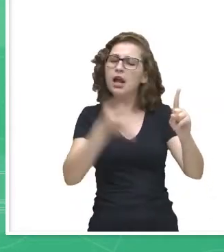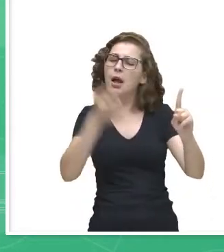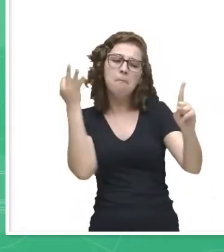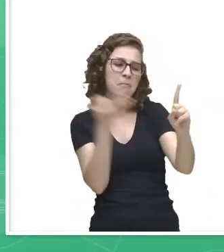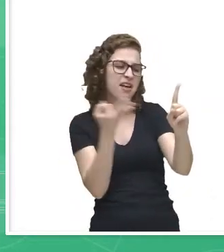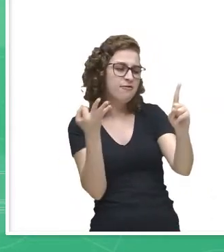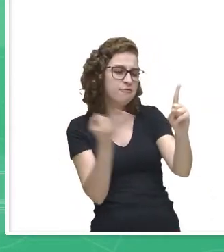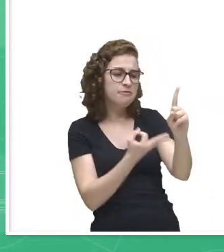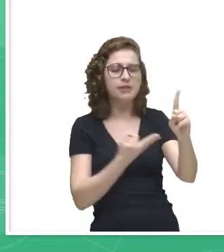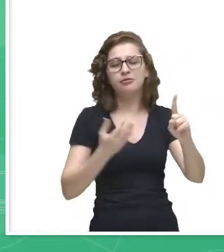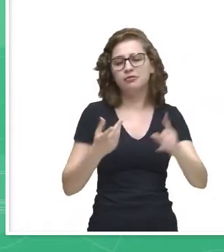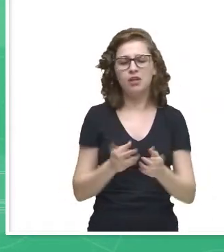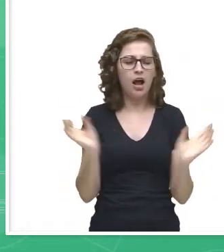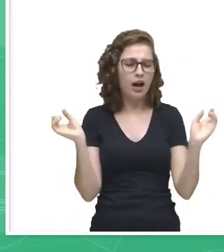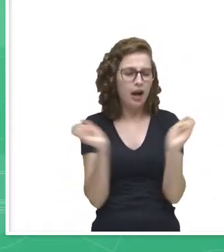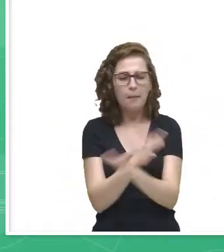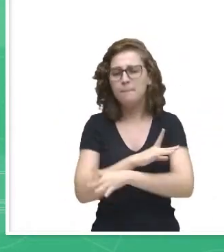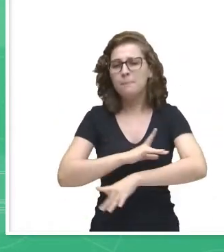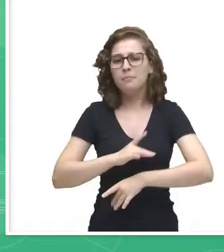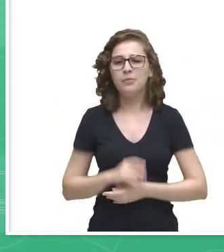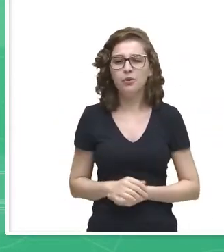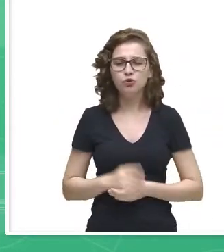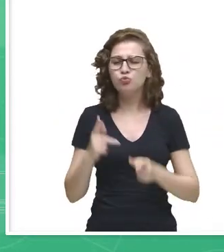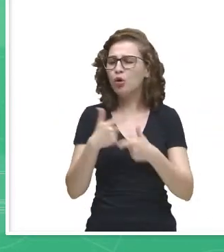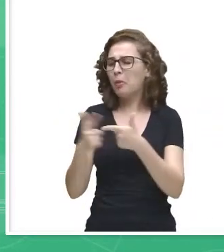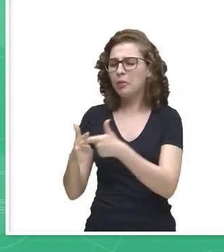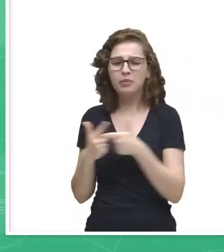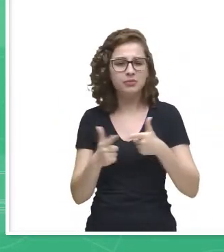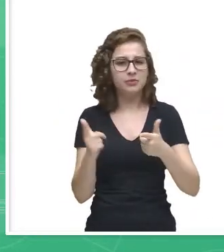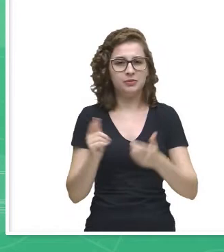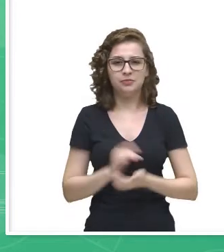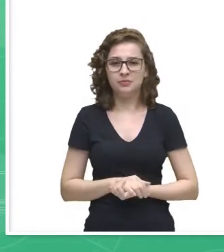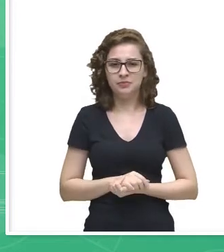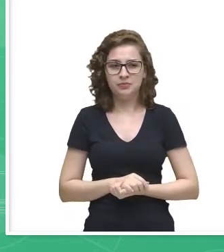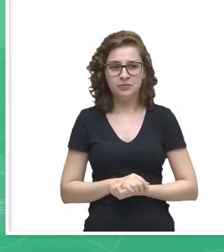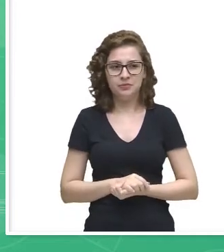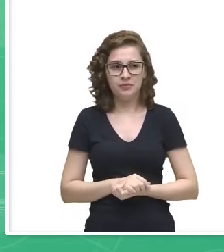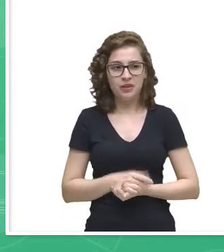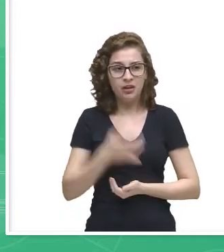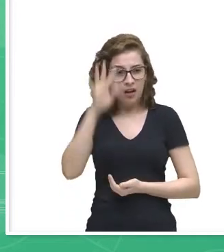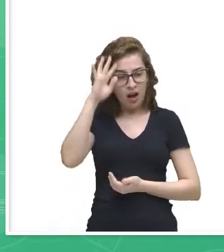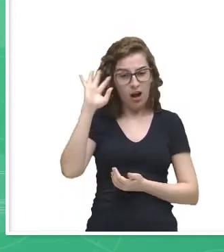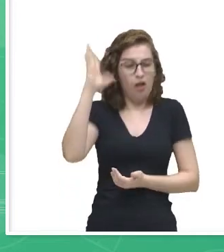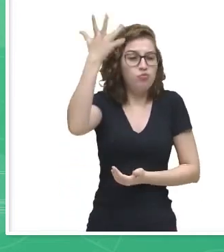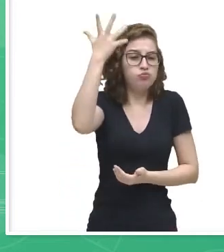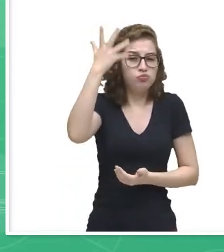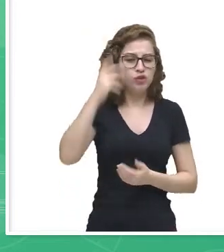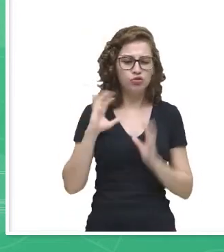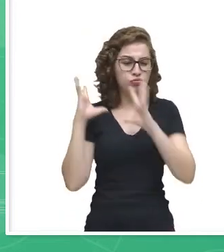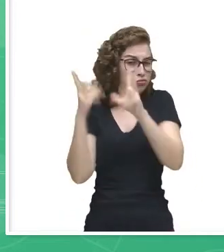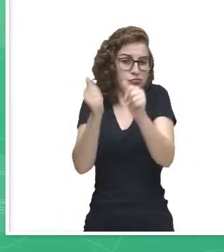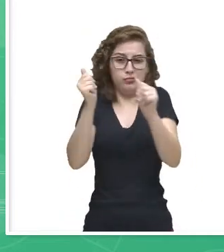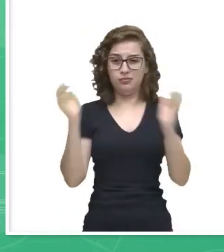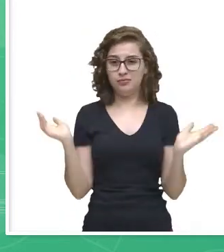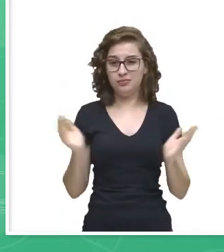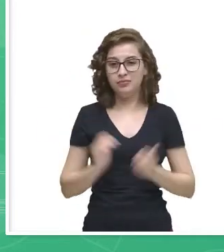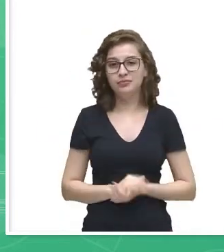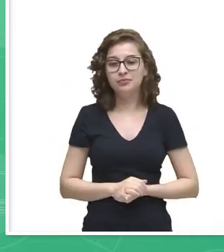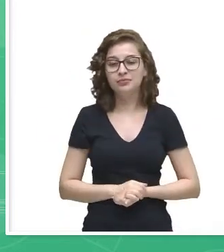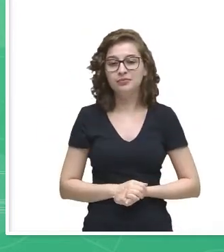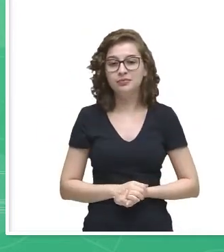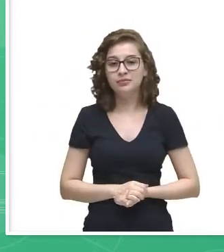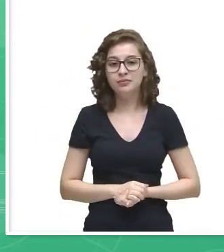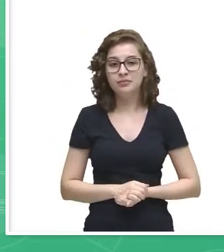da nação. E se cria toda uma imagem em volta desse líder. Tanto que Benito Mussolini, o escritório que ele trabalhava, ele